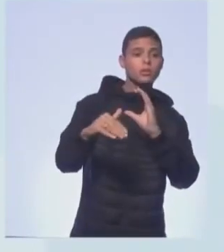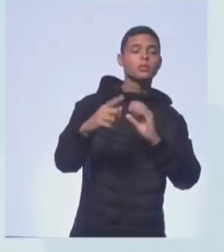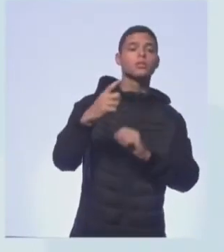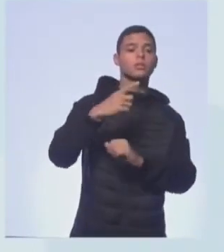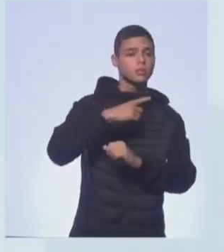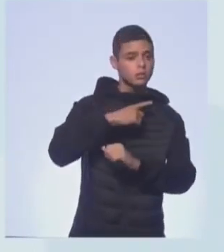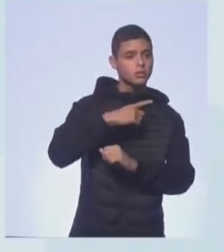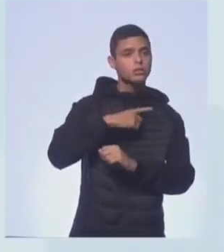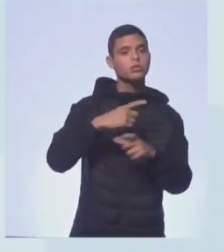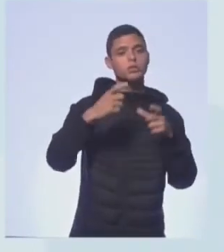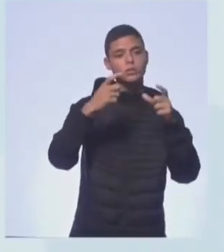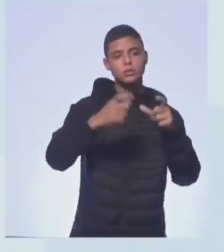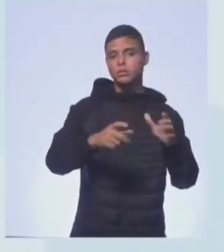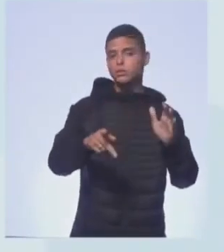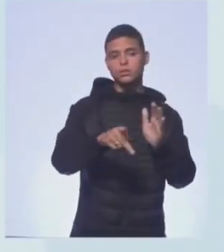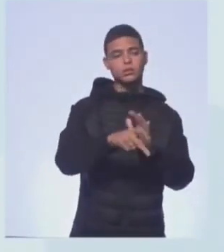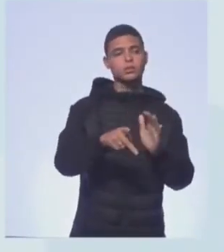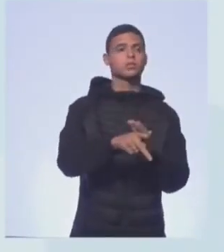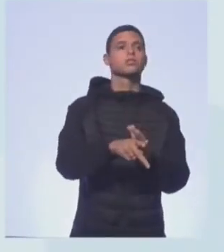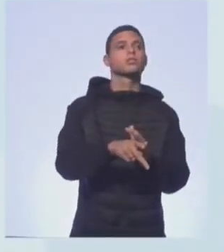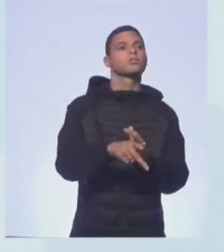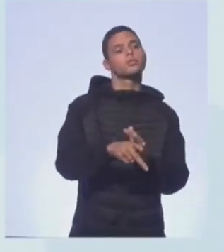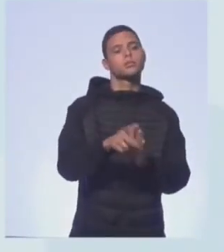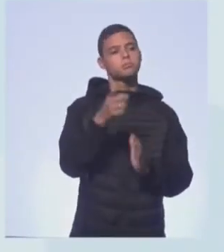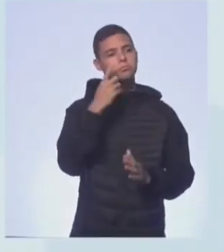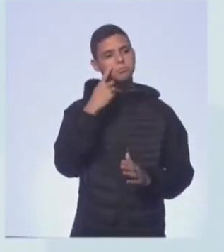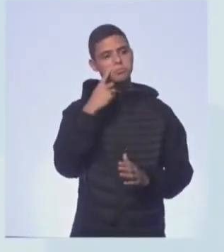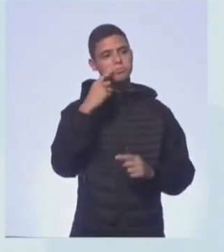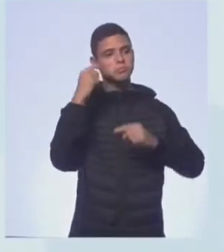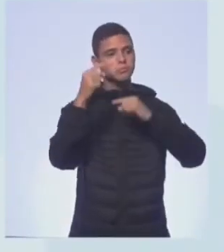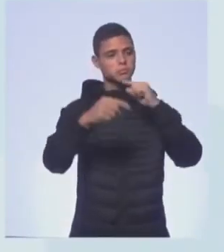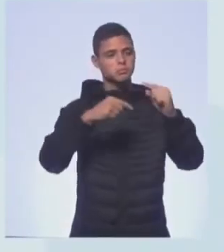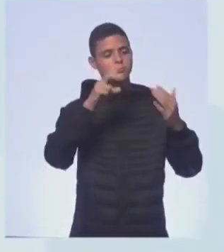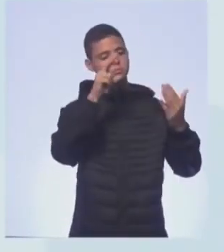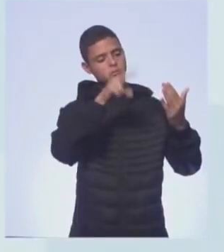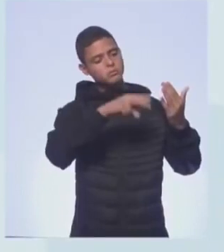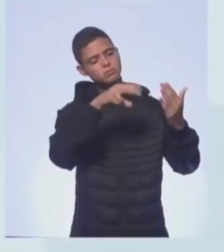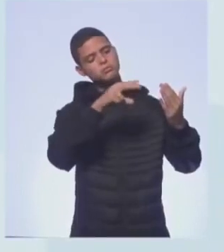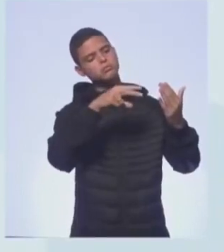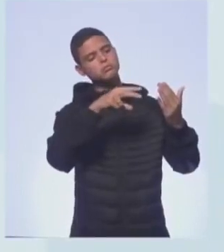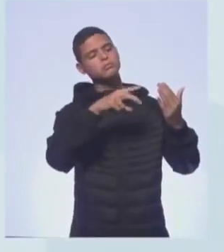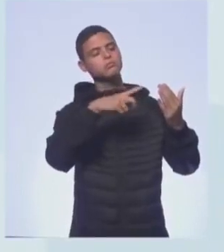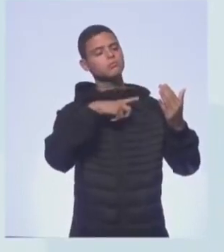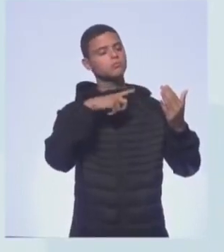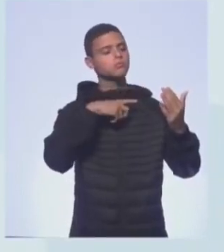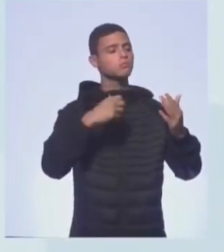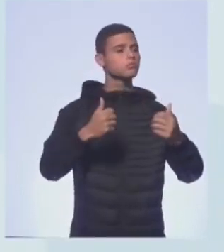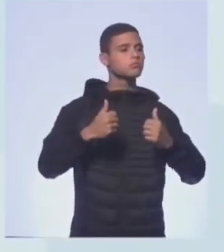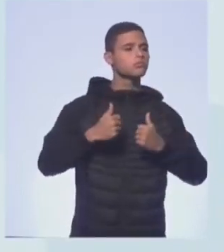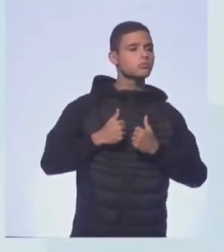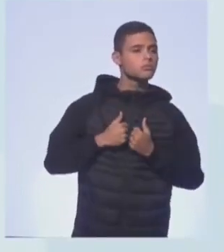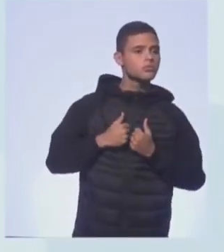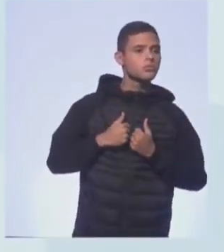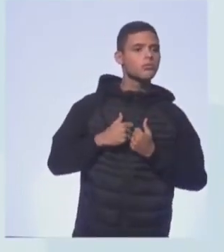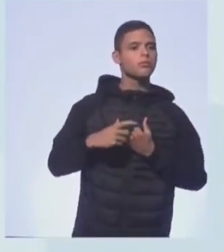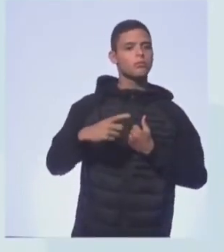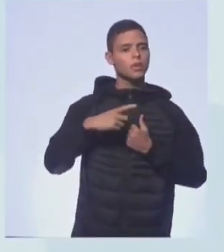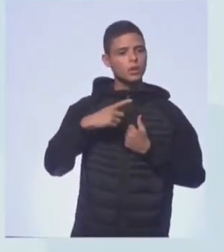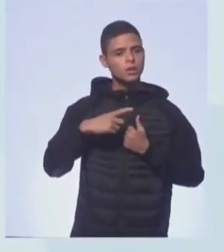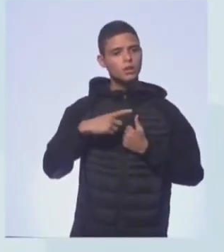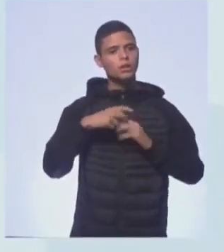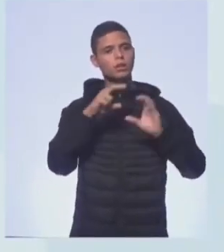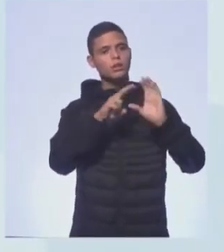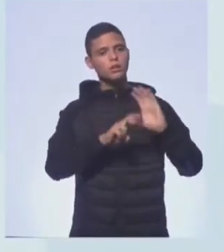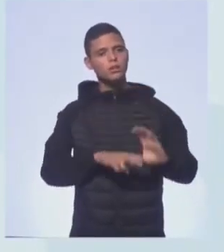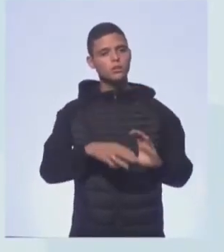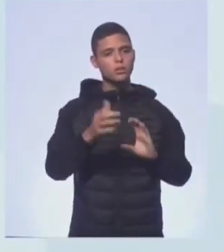que tenha mais credibilidade. Então, a primeira coisa que você vai olhar. Depois, verificar o autor, né? Se, mesmo que a fonte seja confiável,